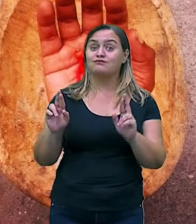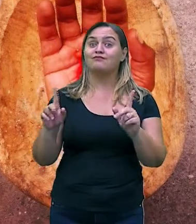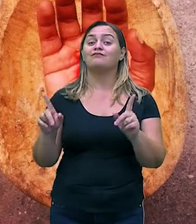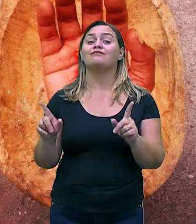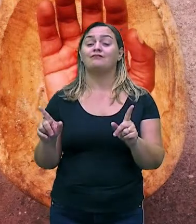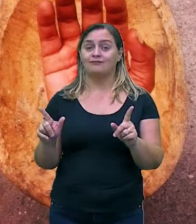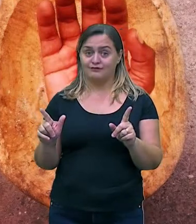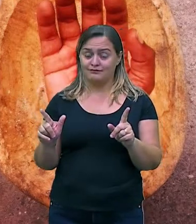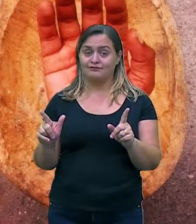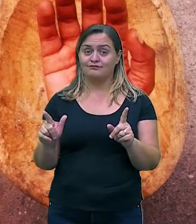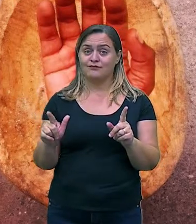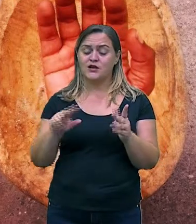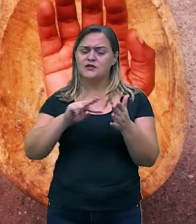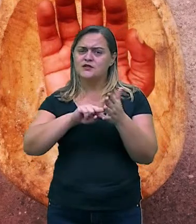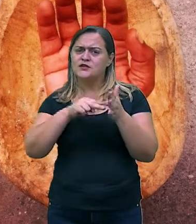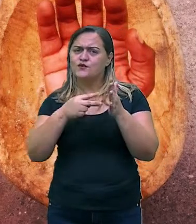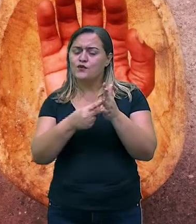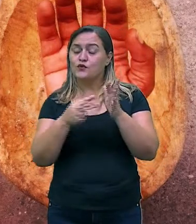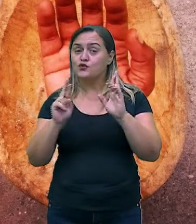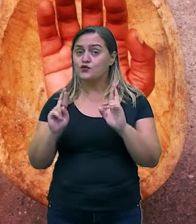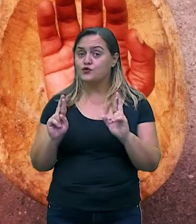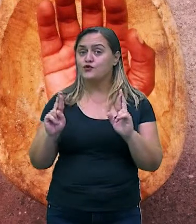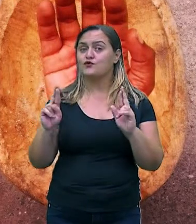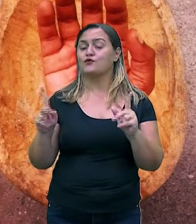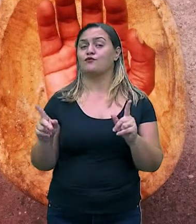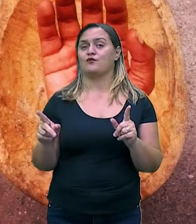fundo, quer dizer alguma coisa.